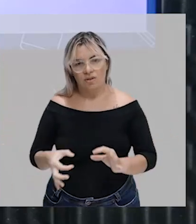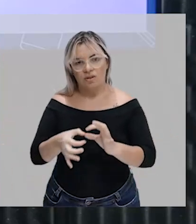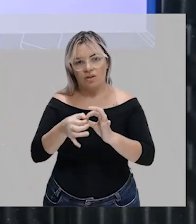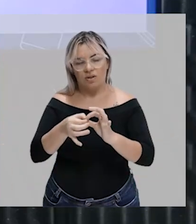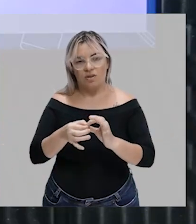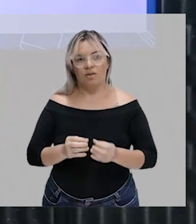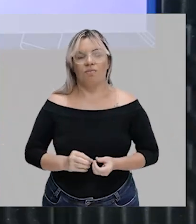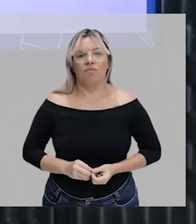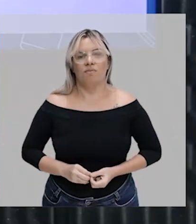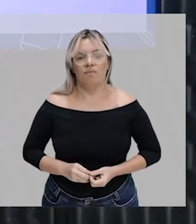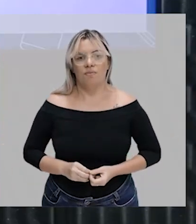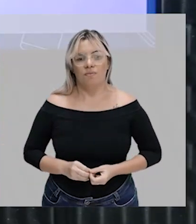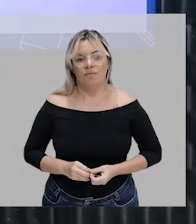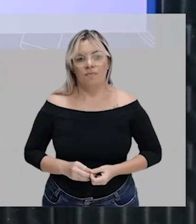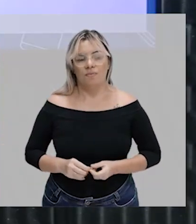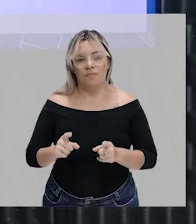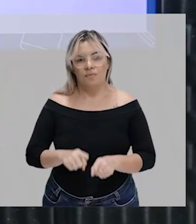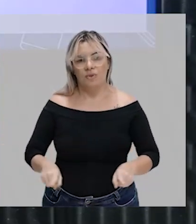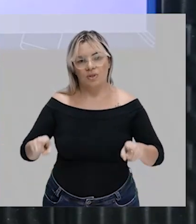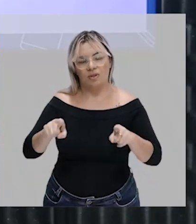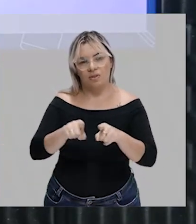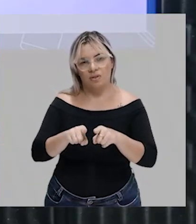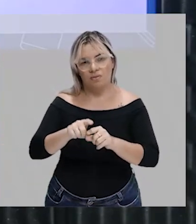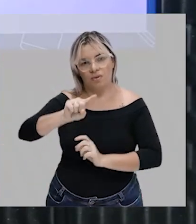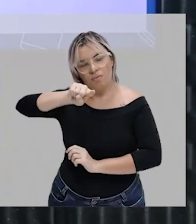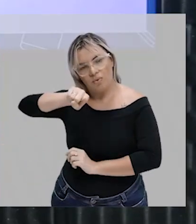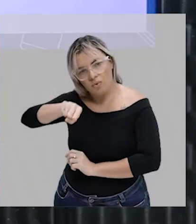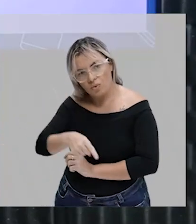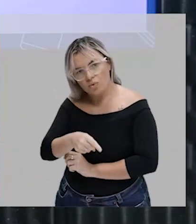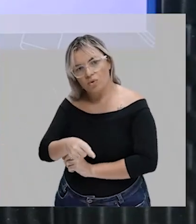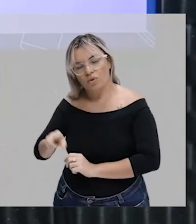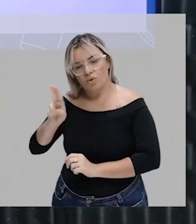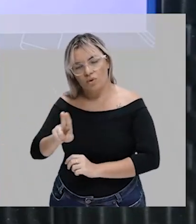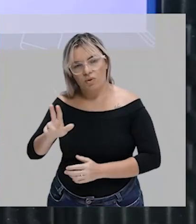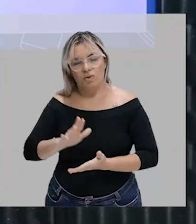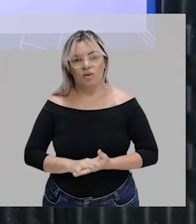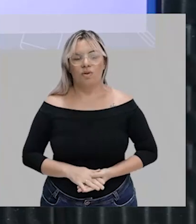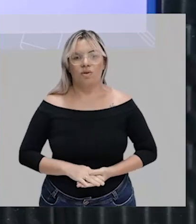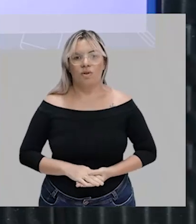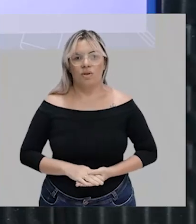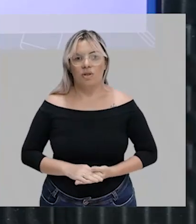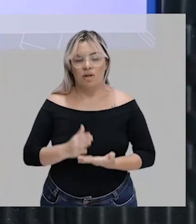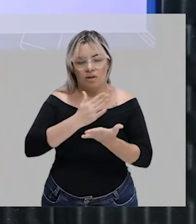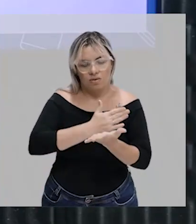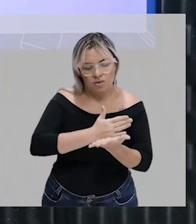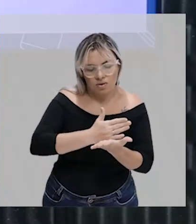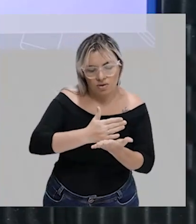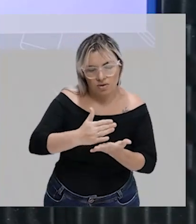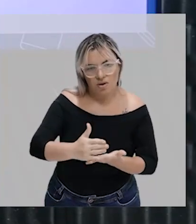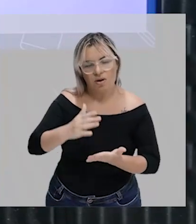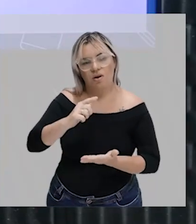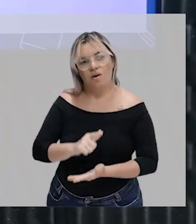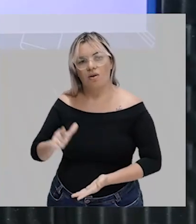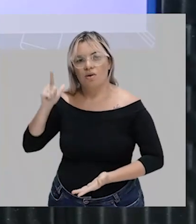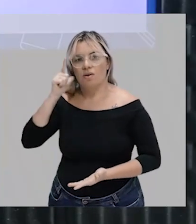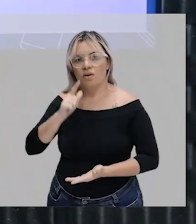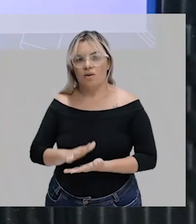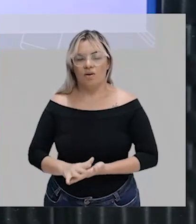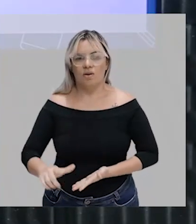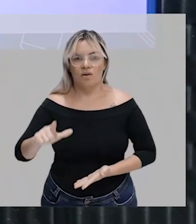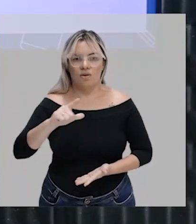eu acrescente uma vírgula, tá? Então, só a partir daí é que eu vou conseguir